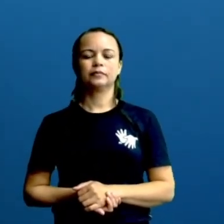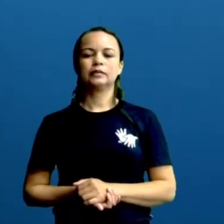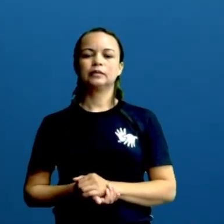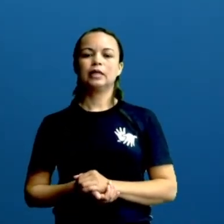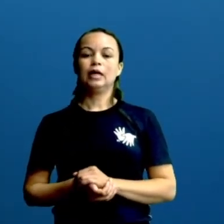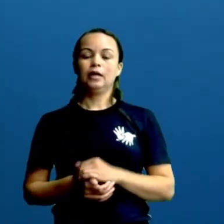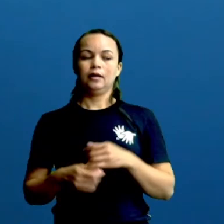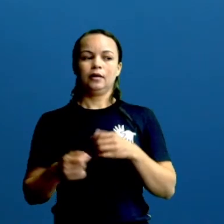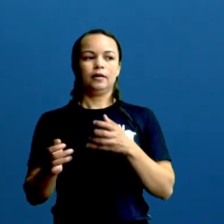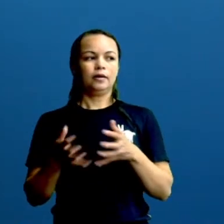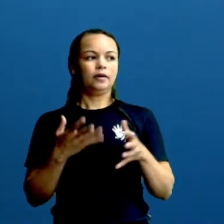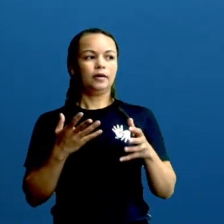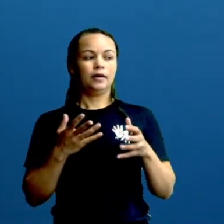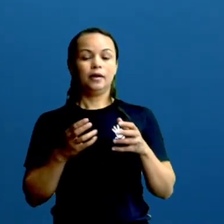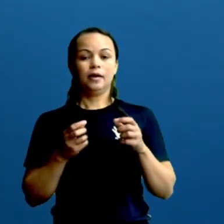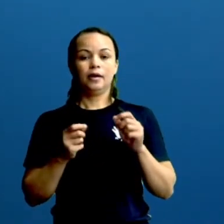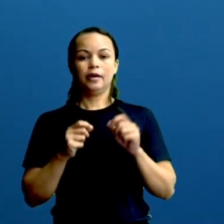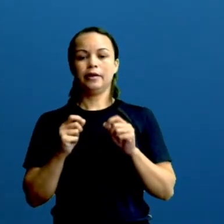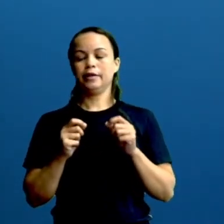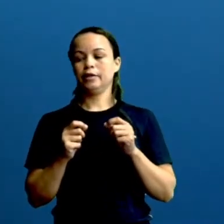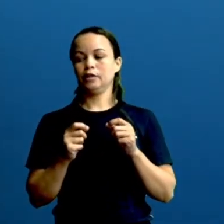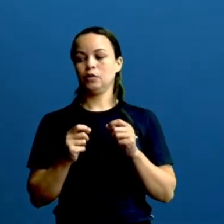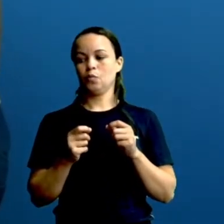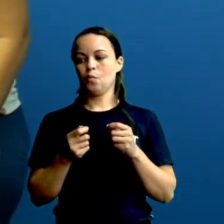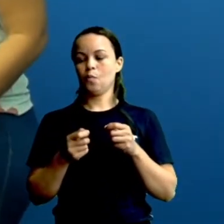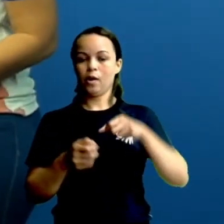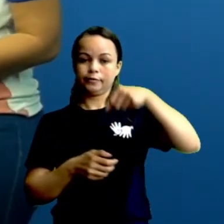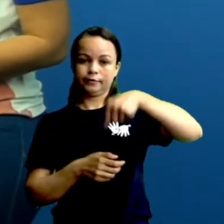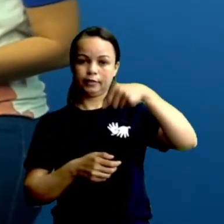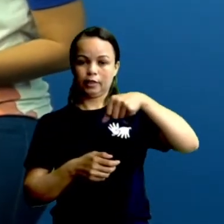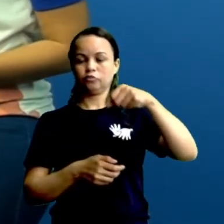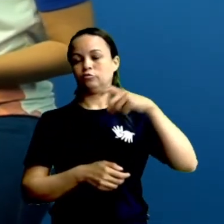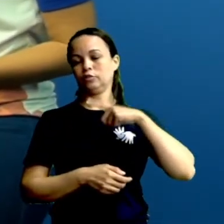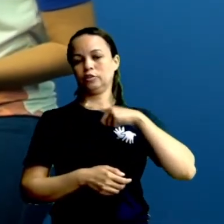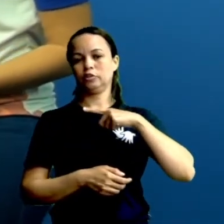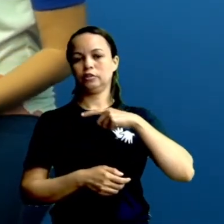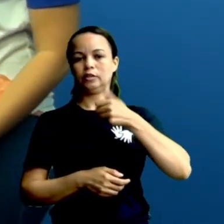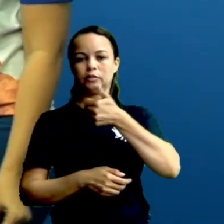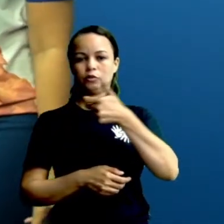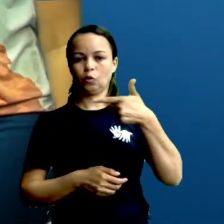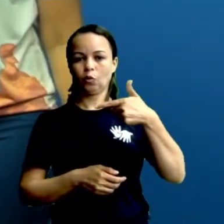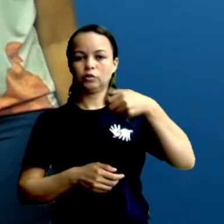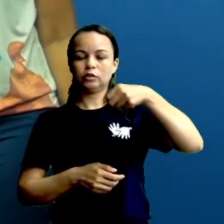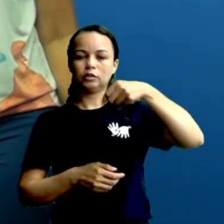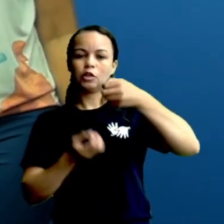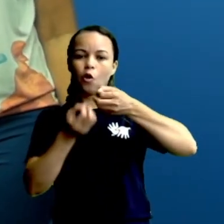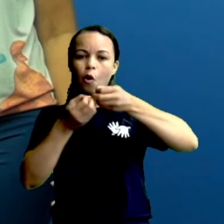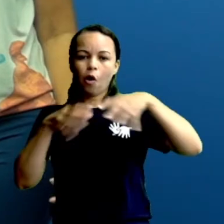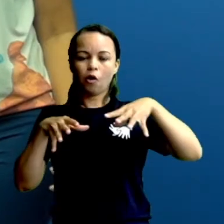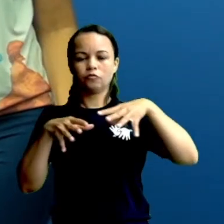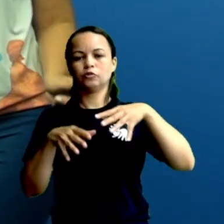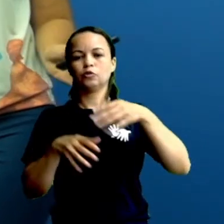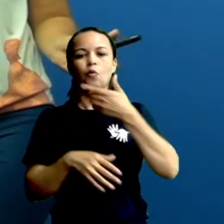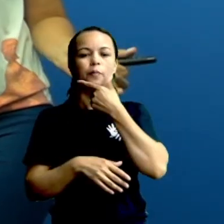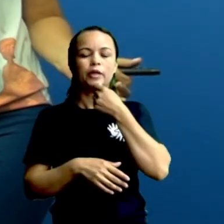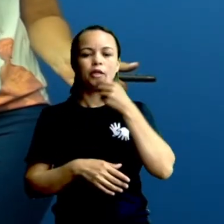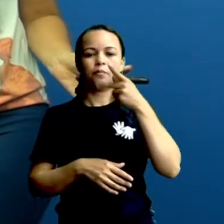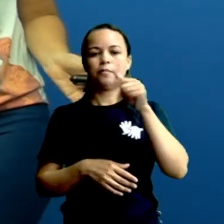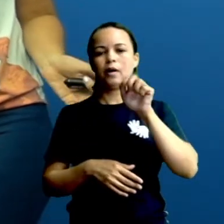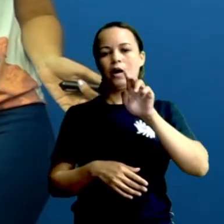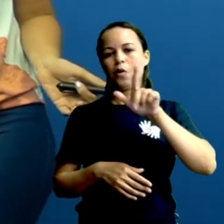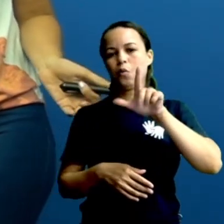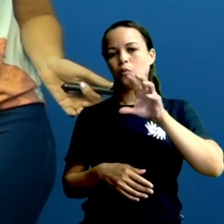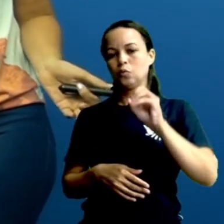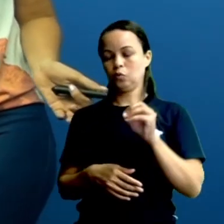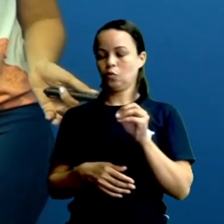Em uma cesta havia 12 ovos. Paulo colocou mais 11 ovos. Tá